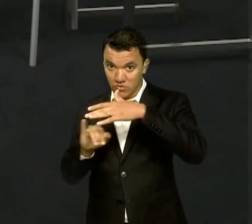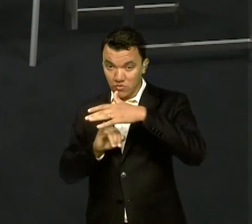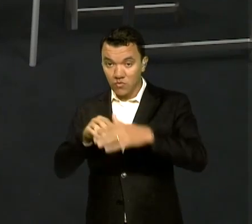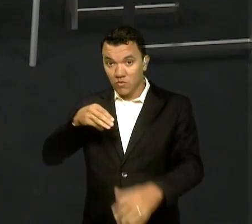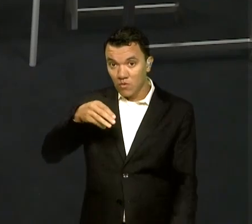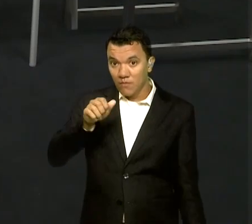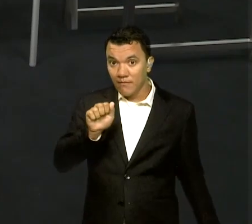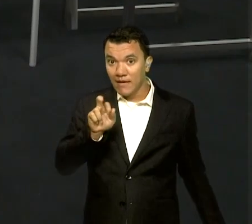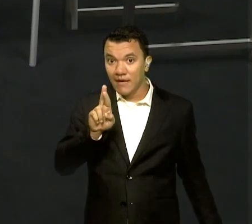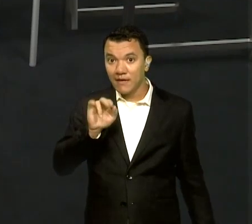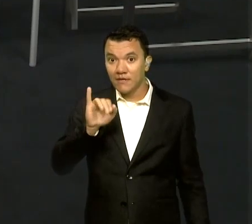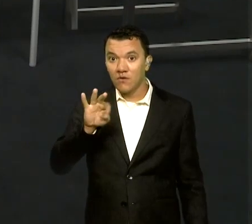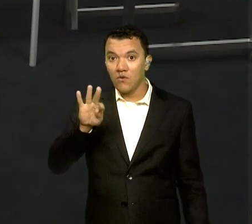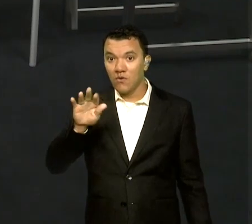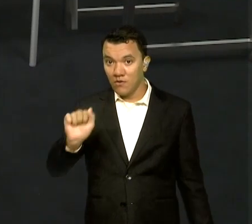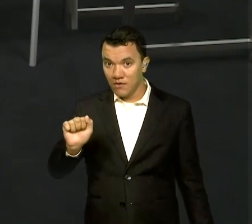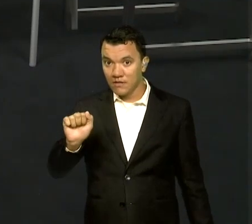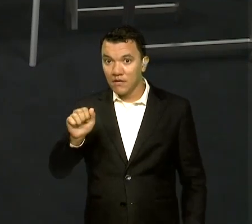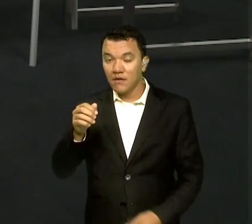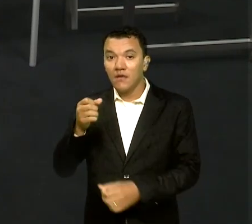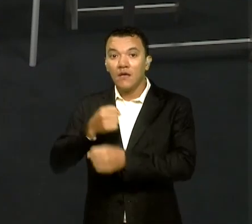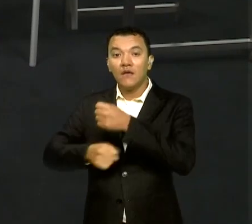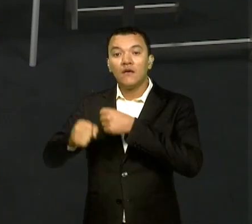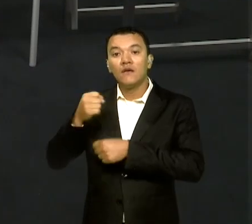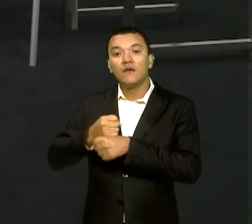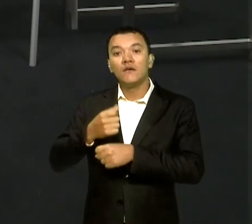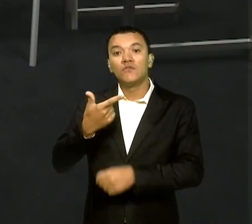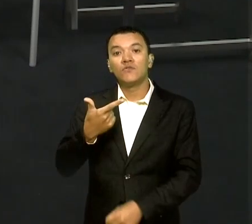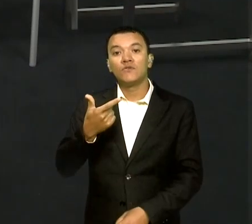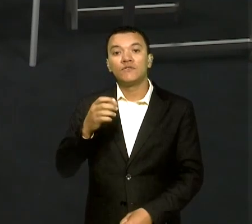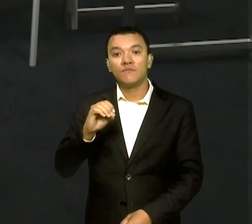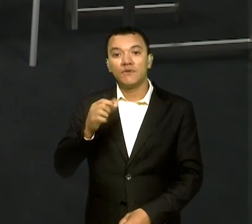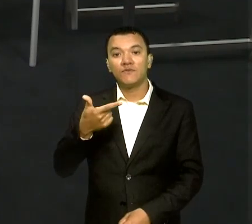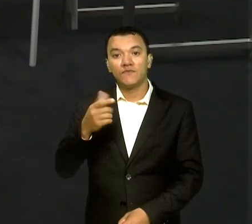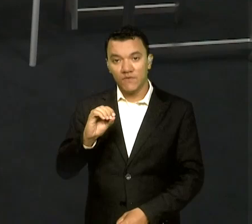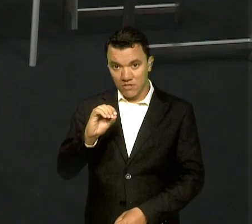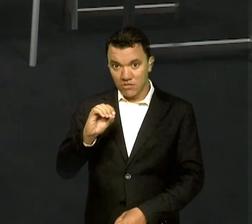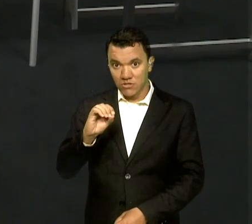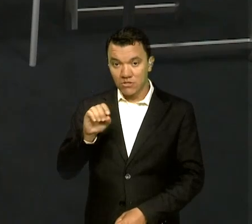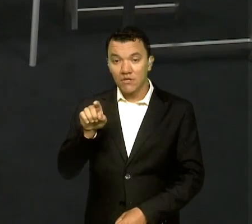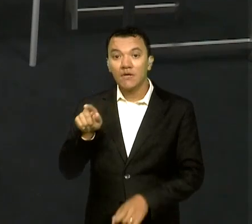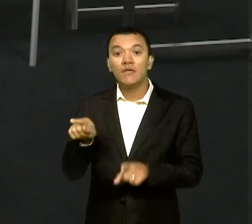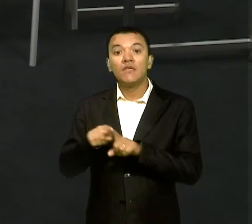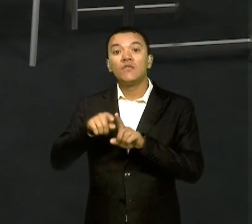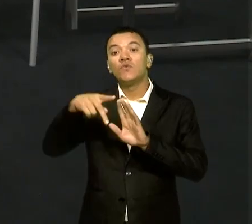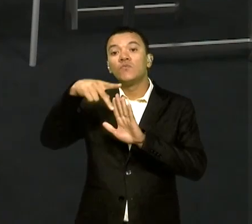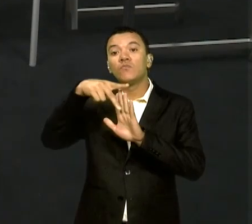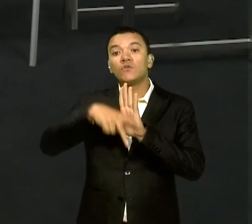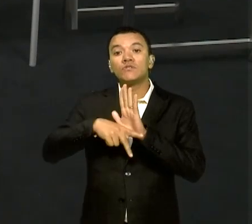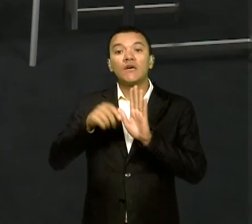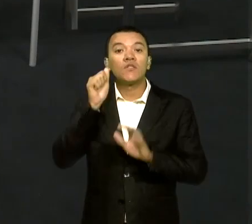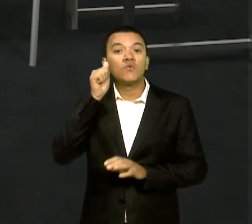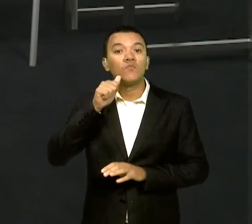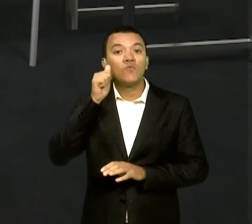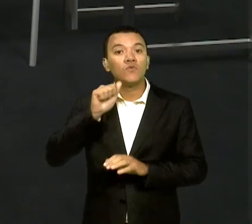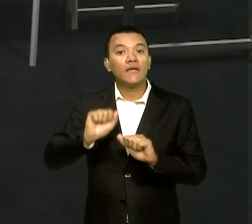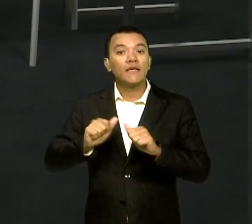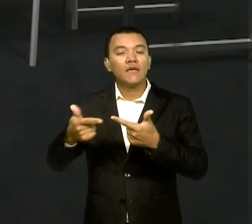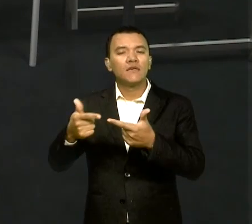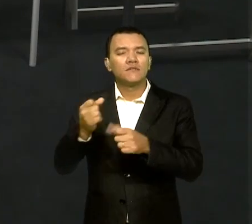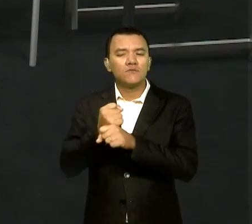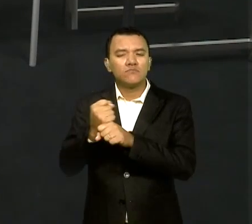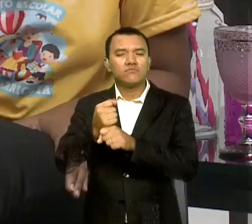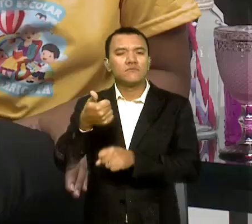tem, de 2020, se eu não me engano. Sim. E o projeto Mulheres em Ação já tem 10 anos de história. O que,